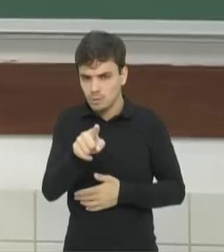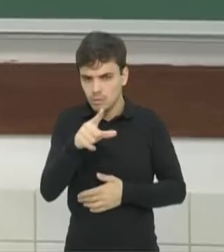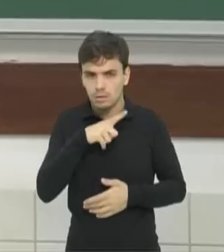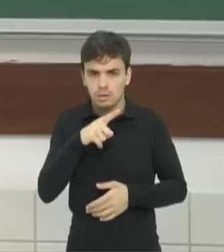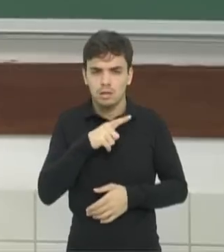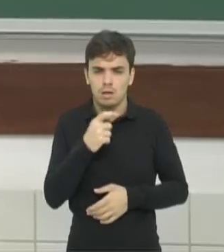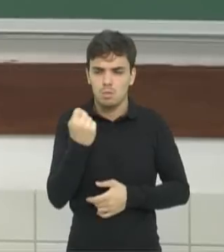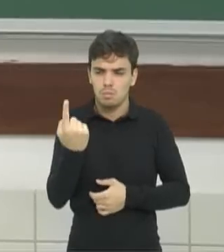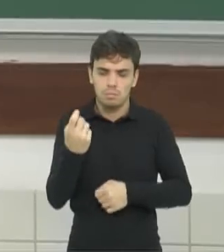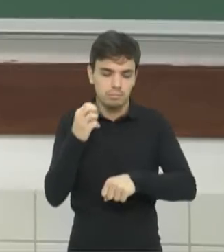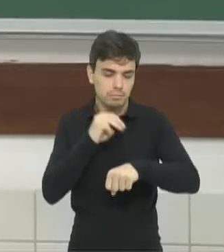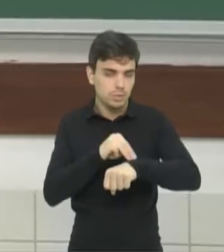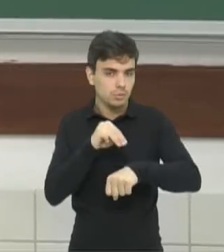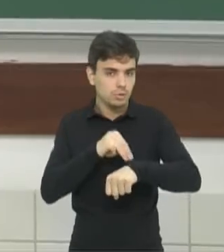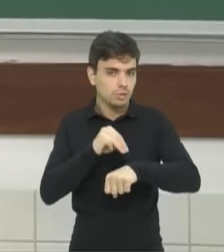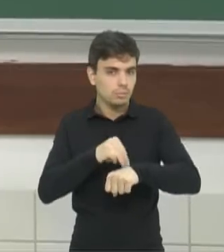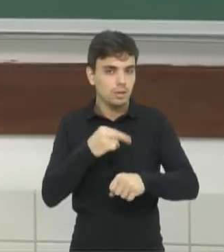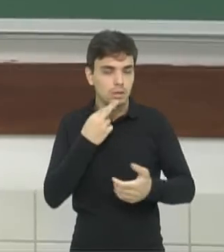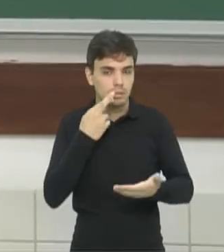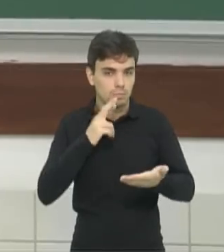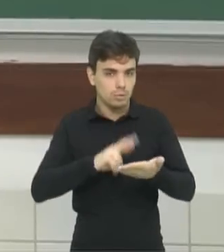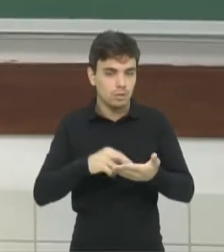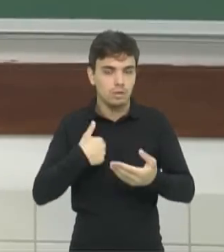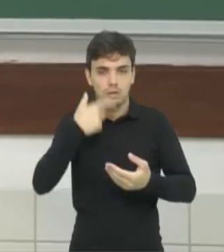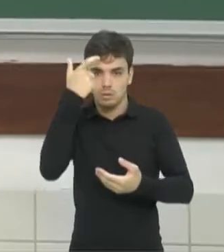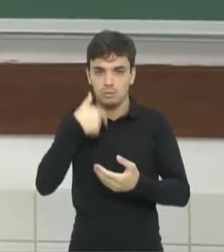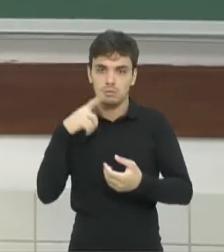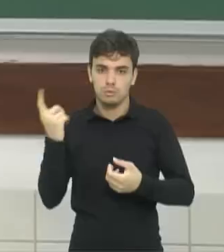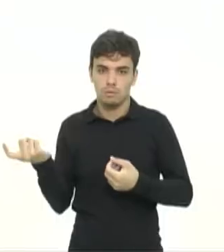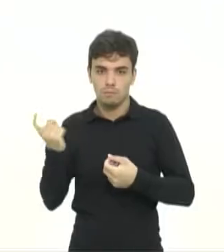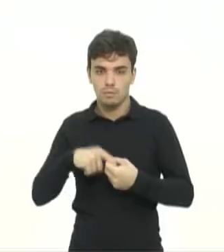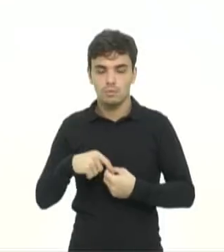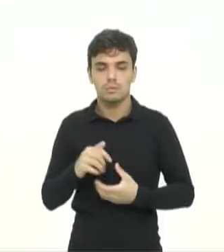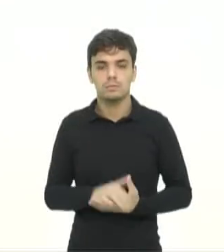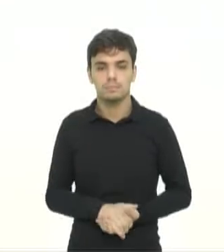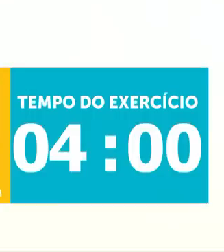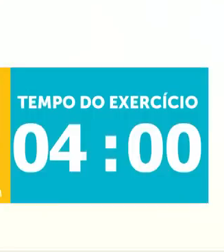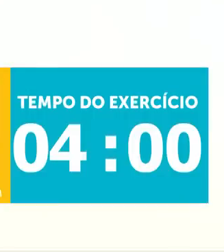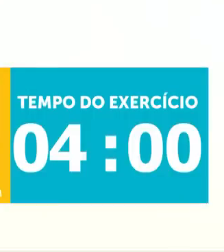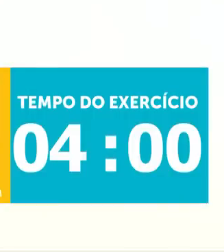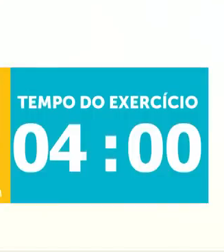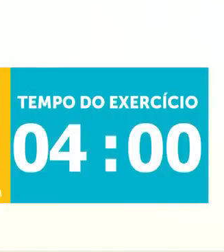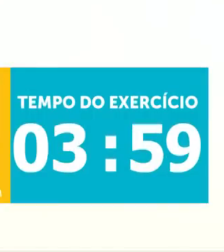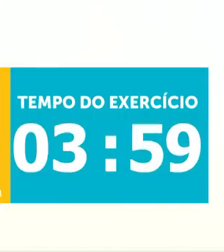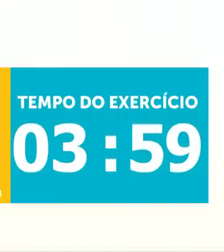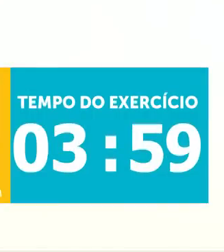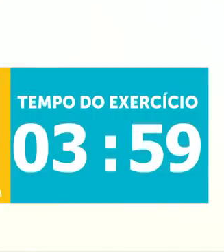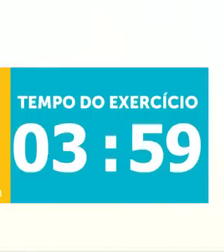ter uns minutinhos para responder, a professora já volta com vocês.